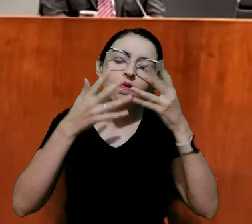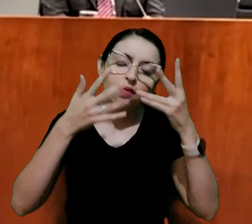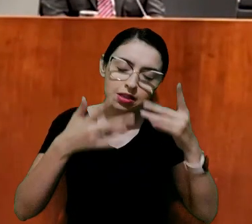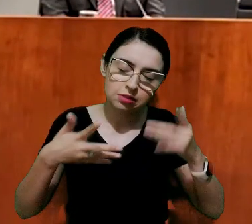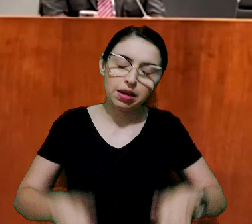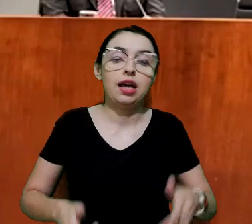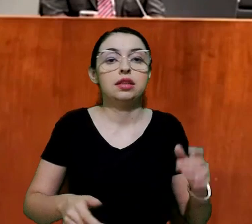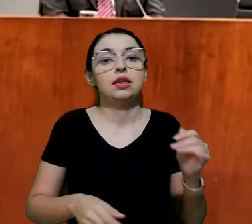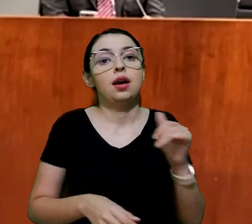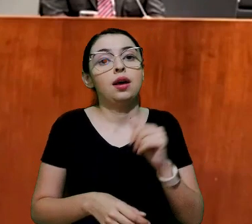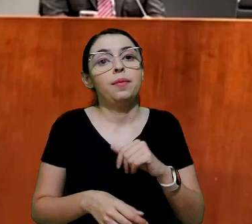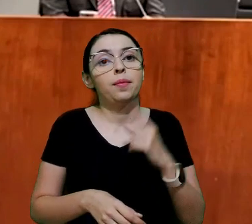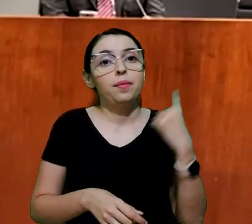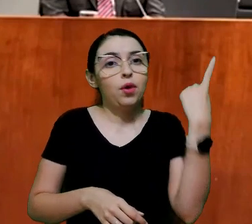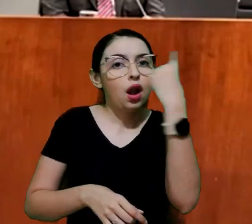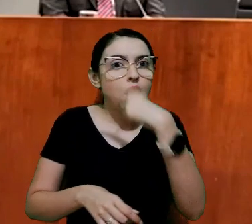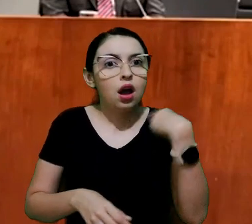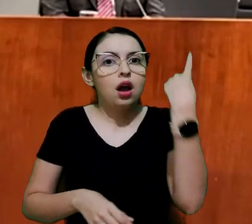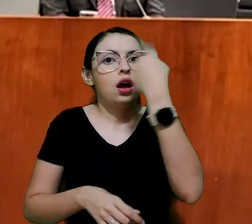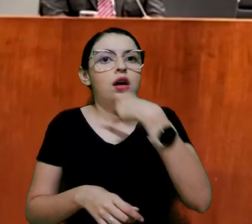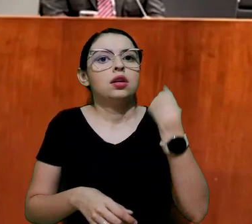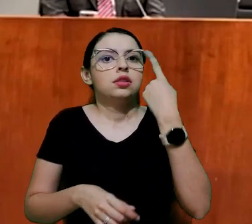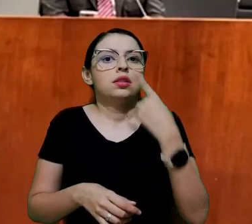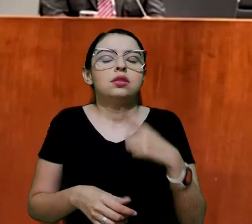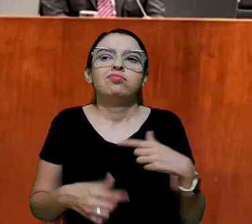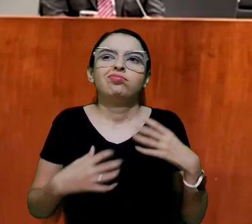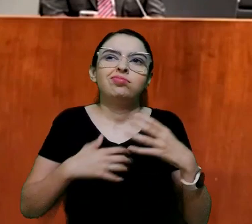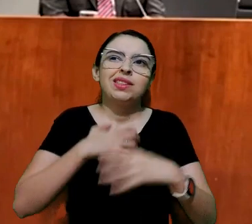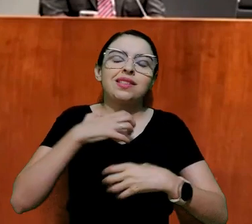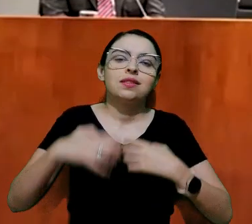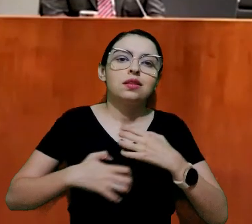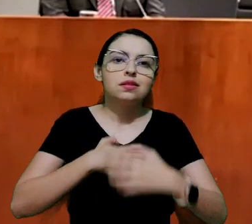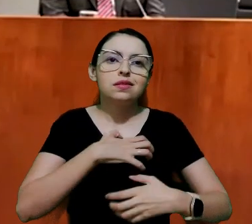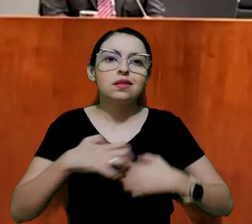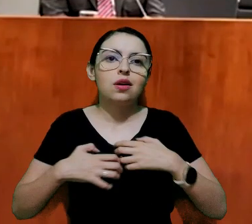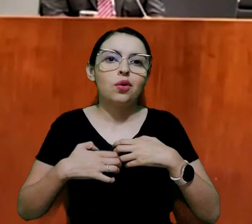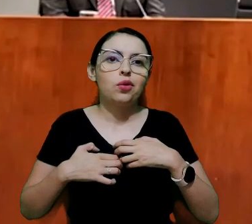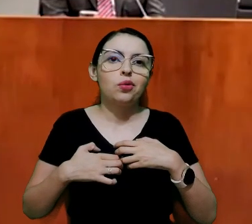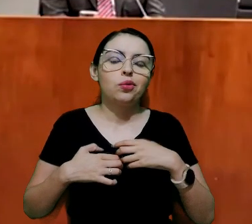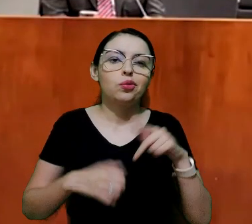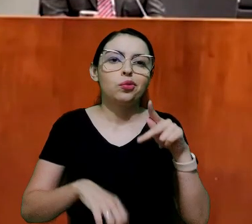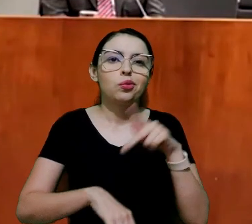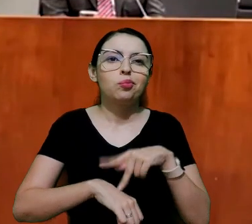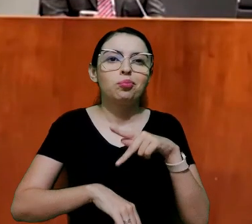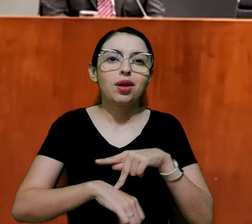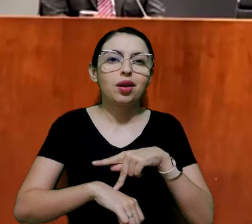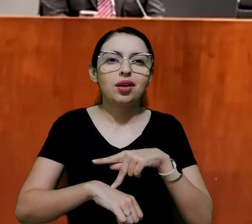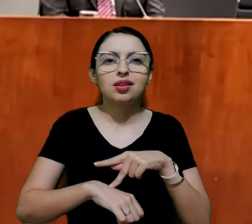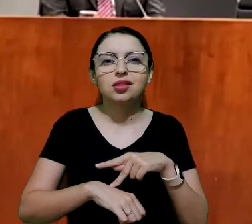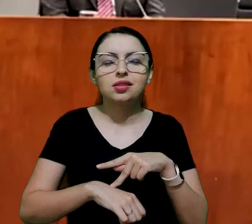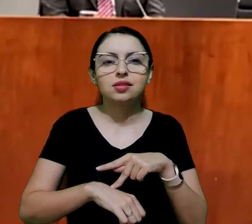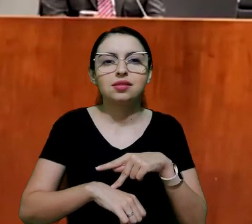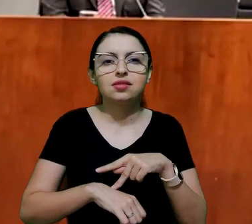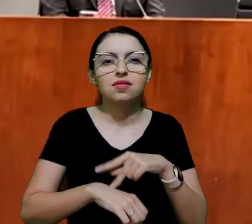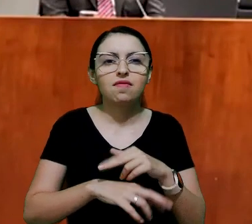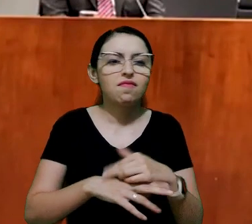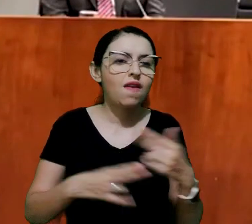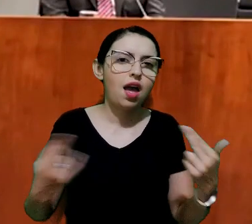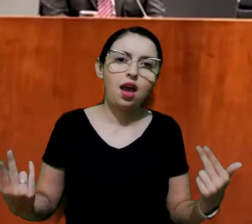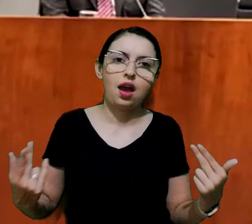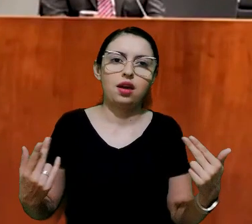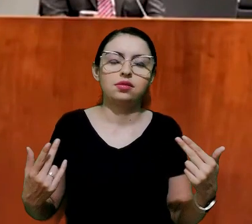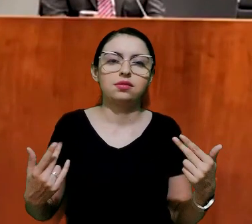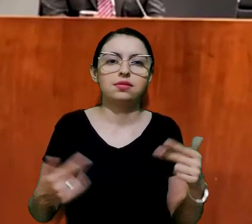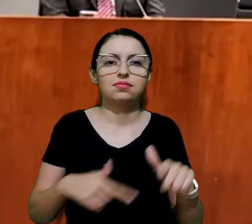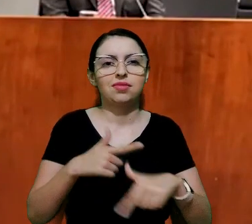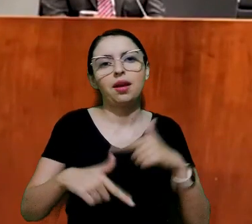essa é a sensação que temos tido no país nos últimos tempos, em todas as áreas. Em